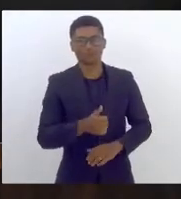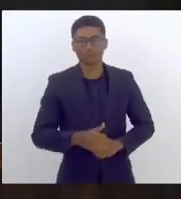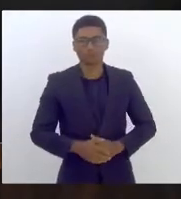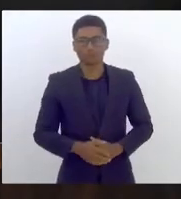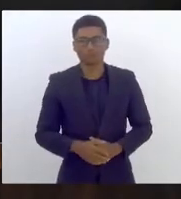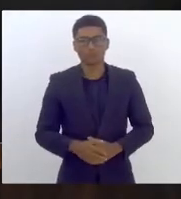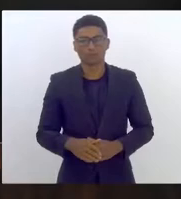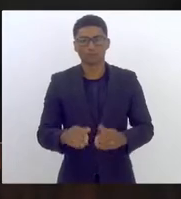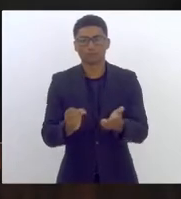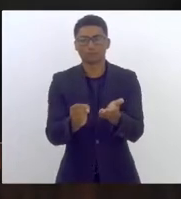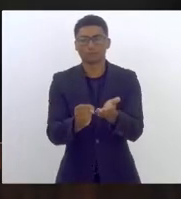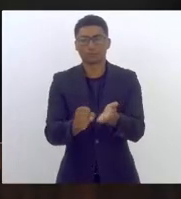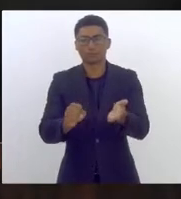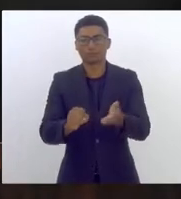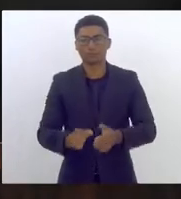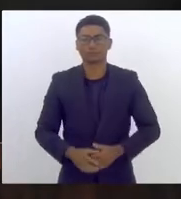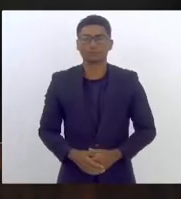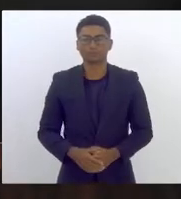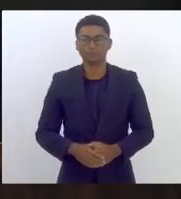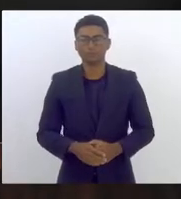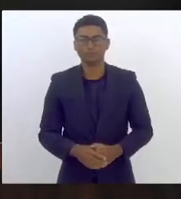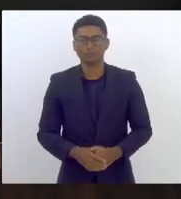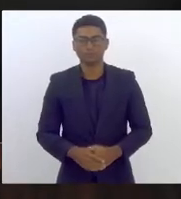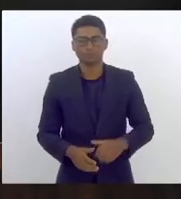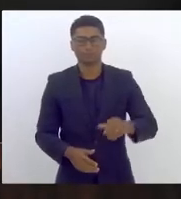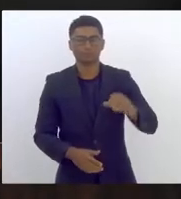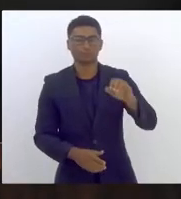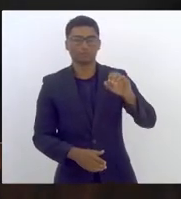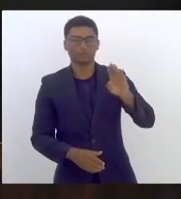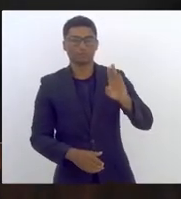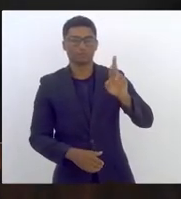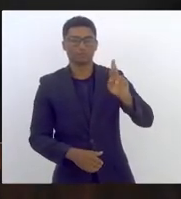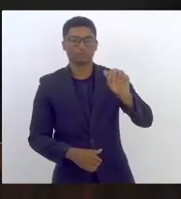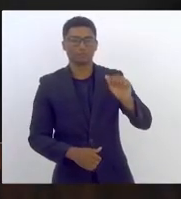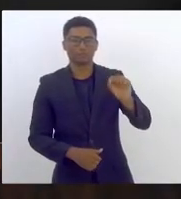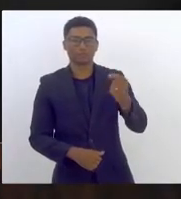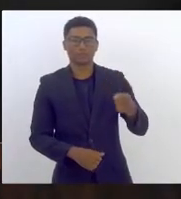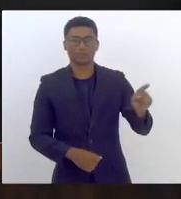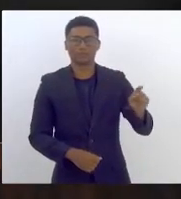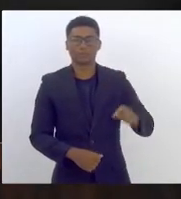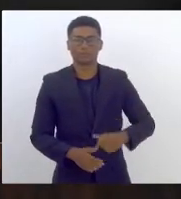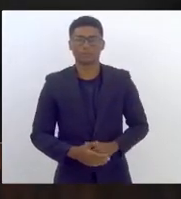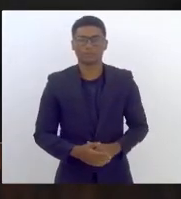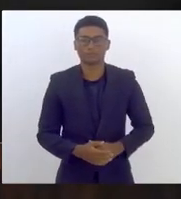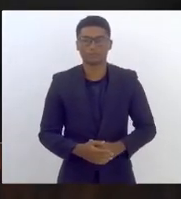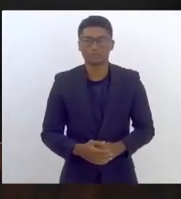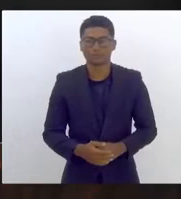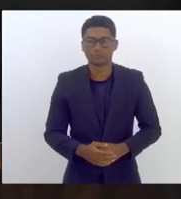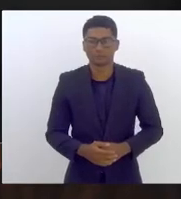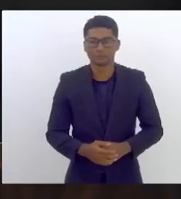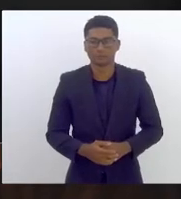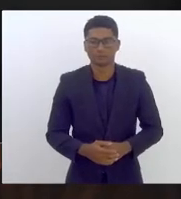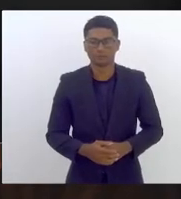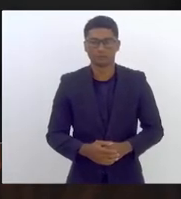Samuel Pedro brasão Dani